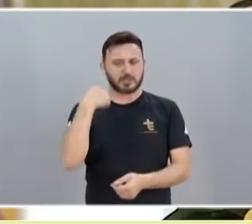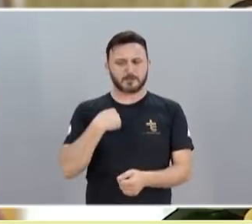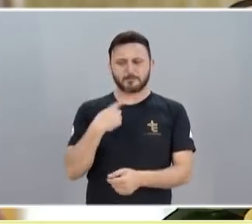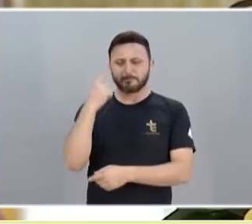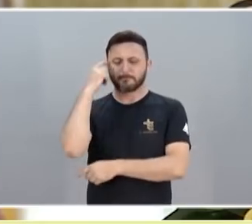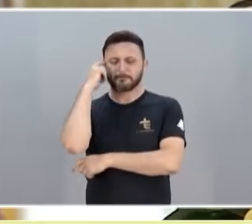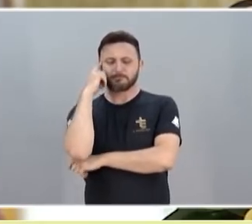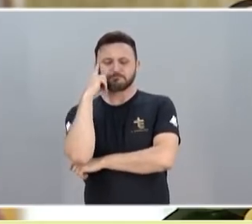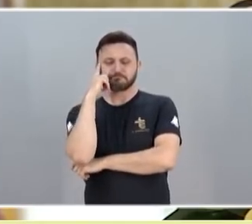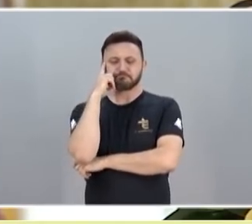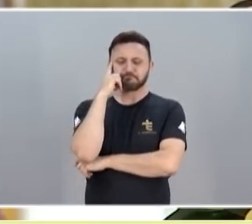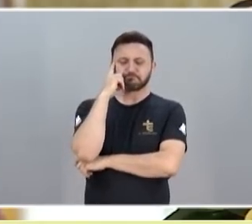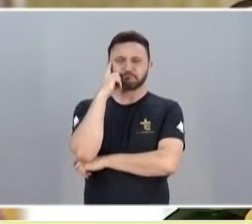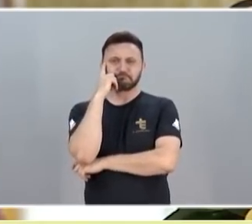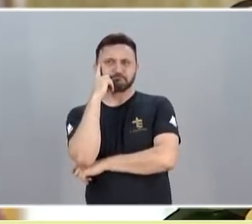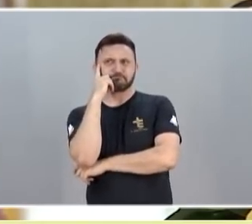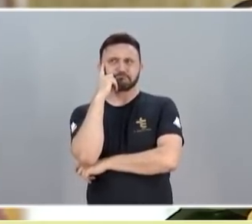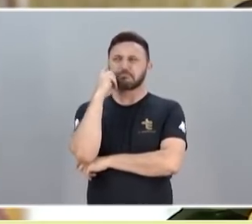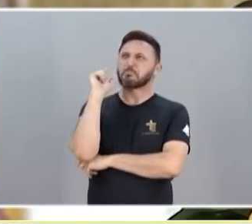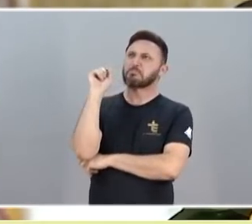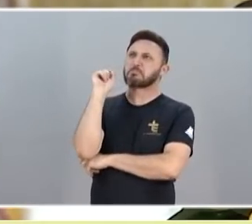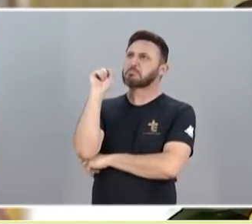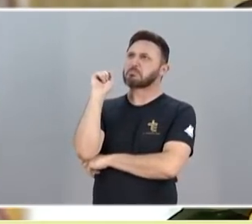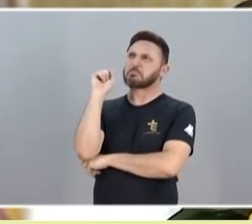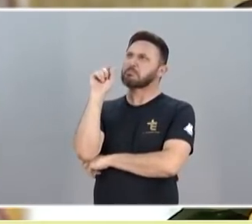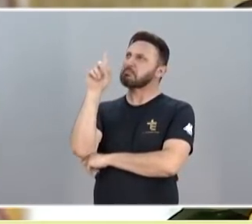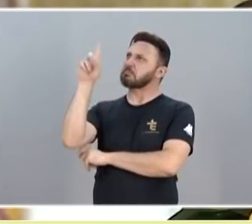perguntam: quem nos dá